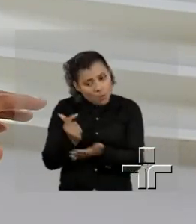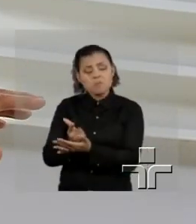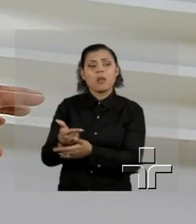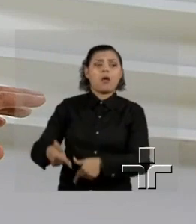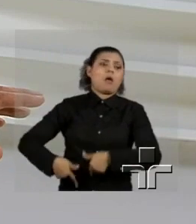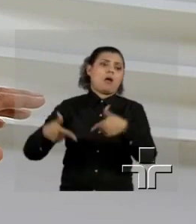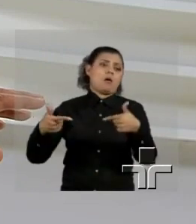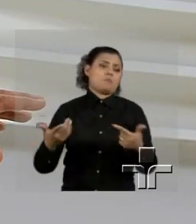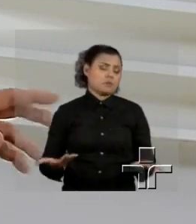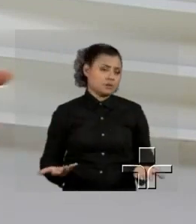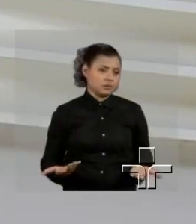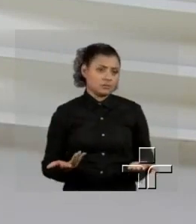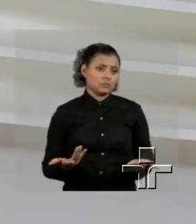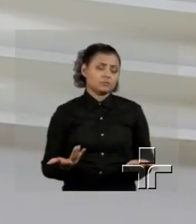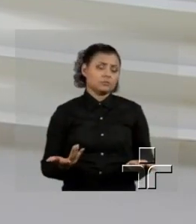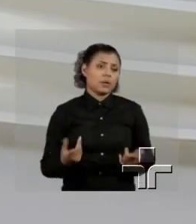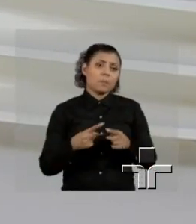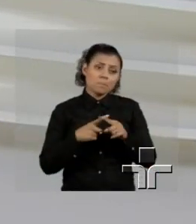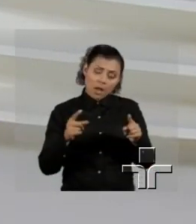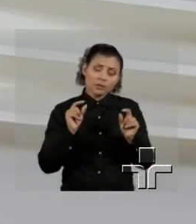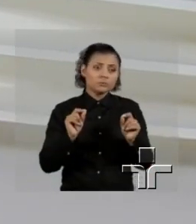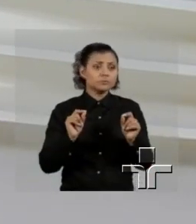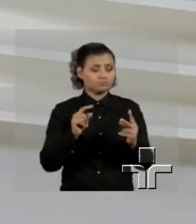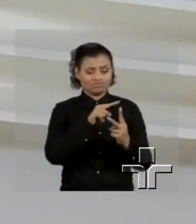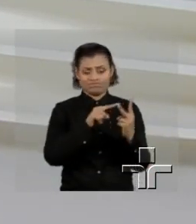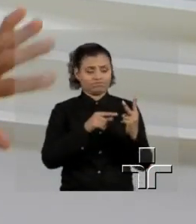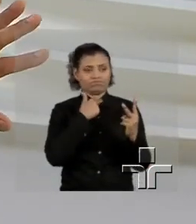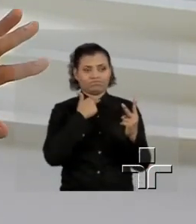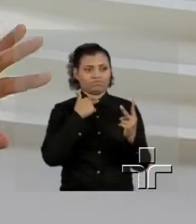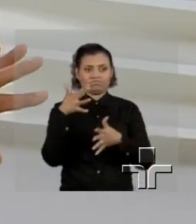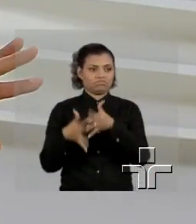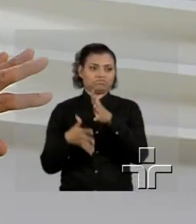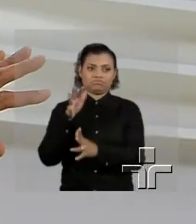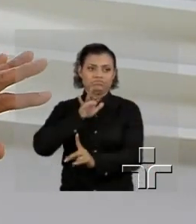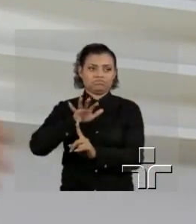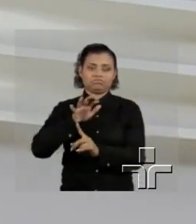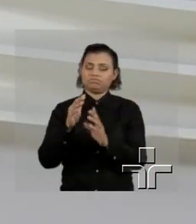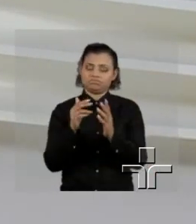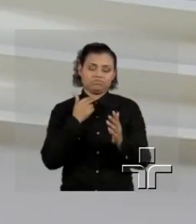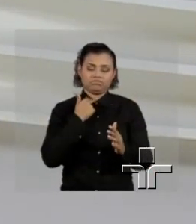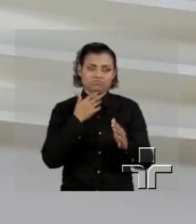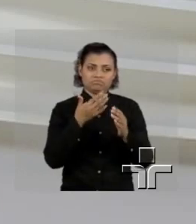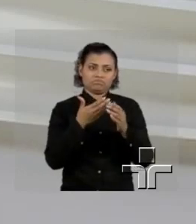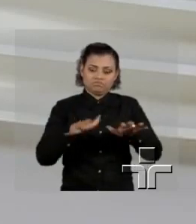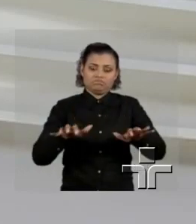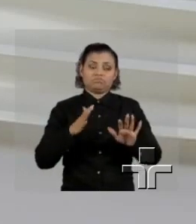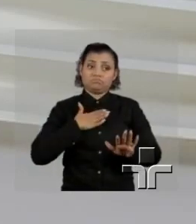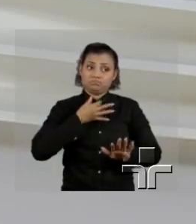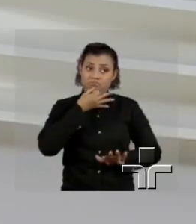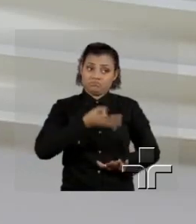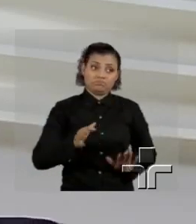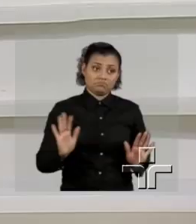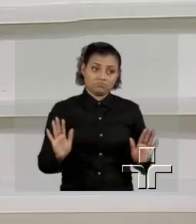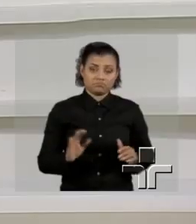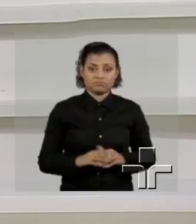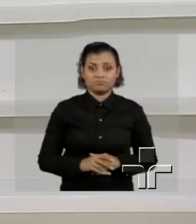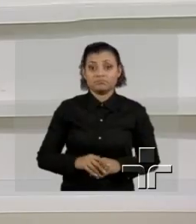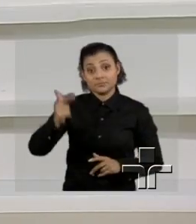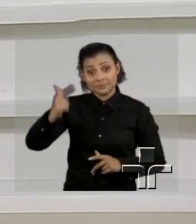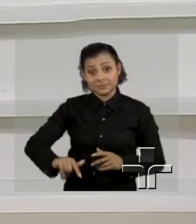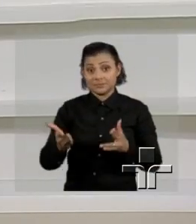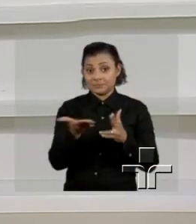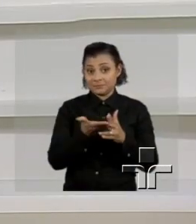da disciplina, né, da aquisição e do uso de armamento individual pelos cidadãos, né, por uma questão